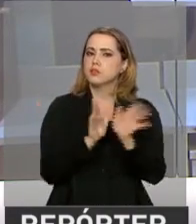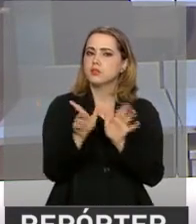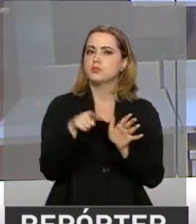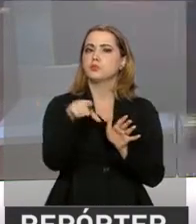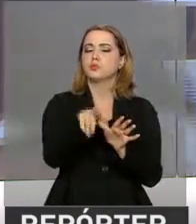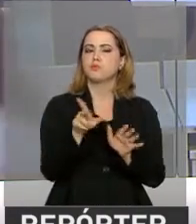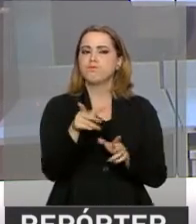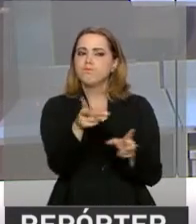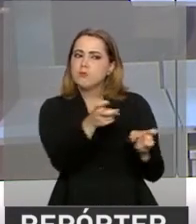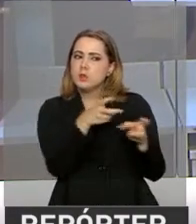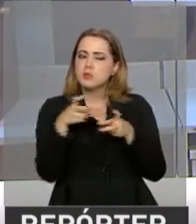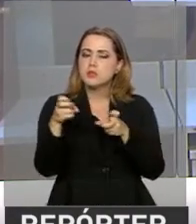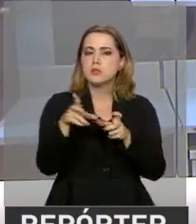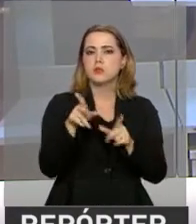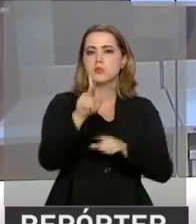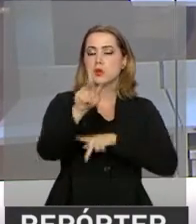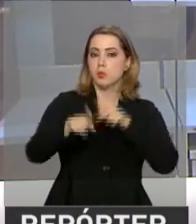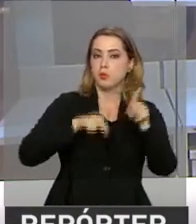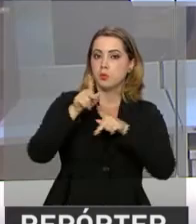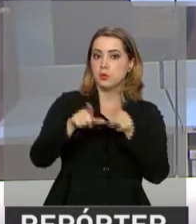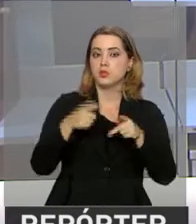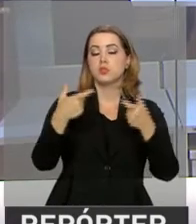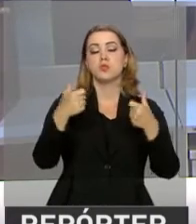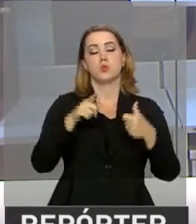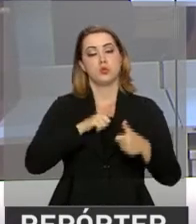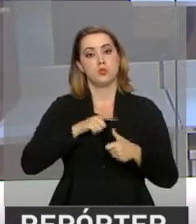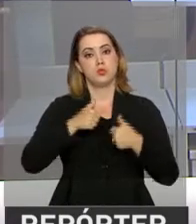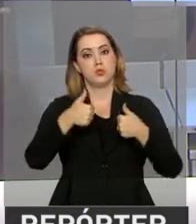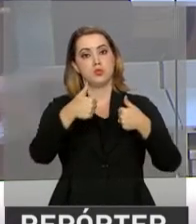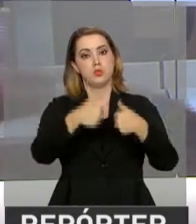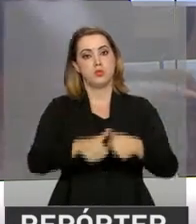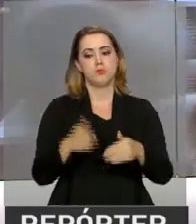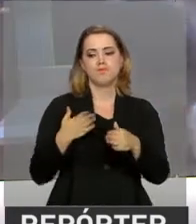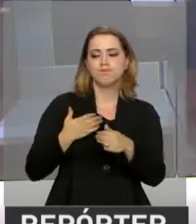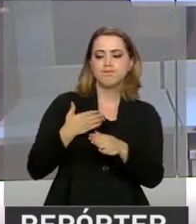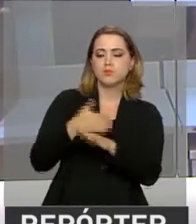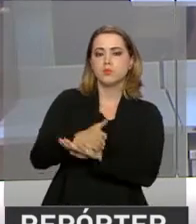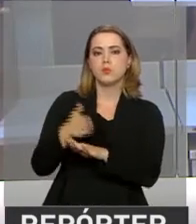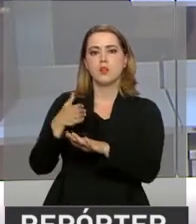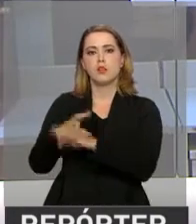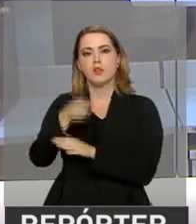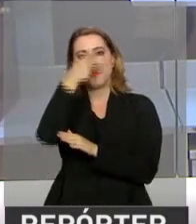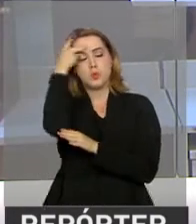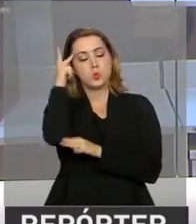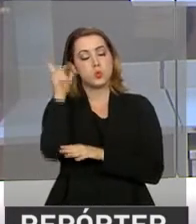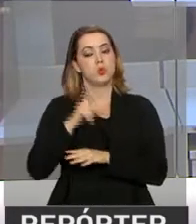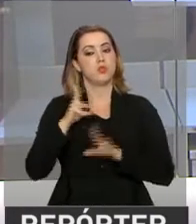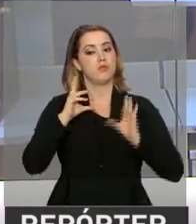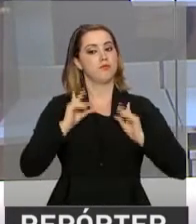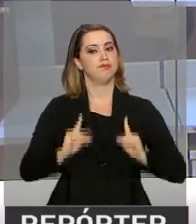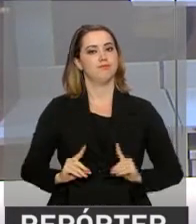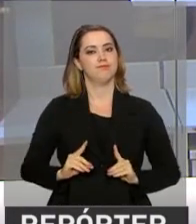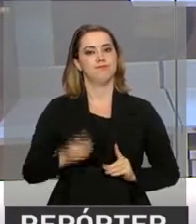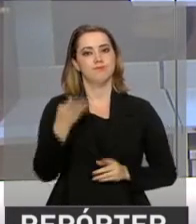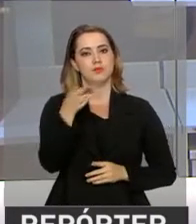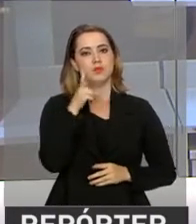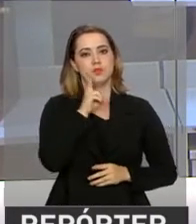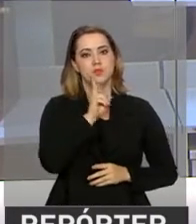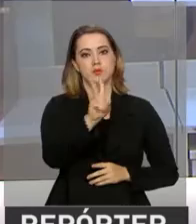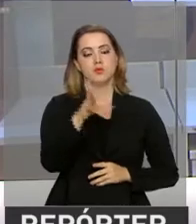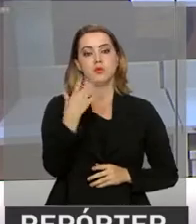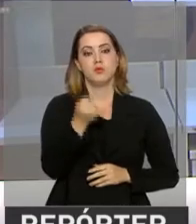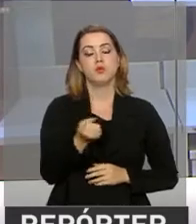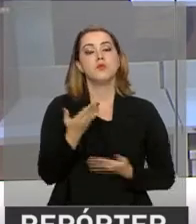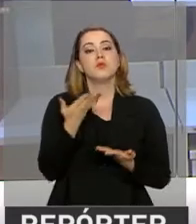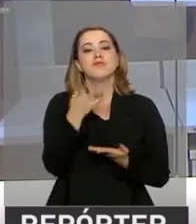busca sensibilizar a sociedade para a criação de condições de acesso para as pessoas com deficiência. Vamos